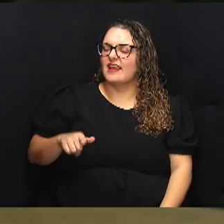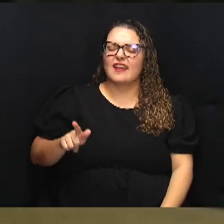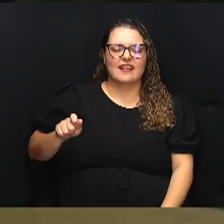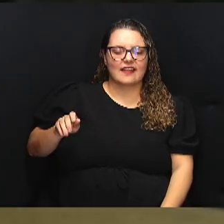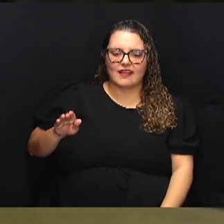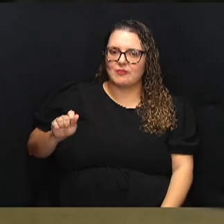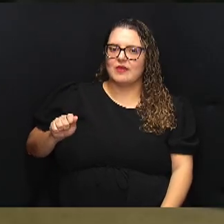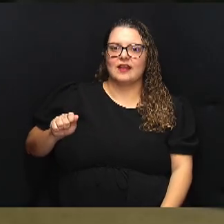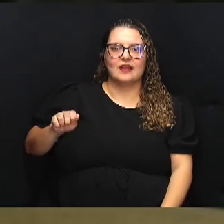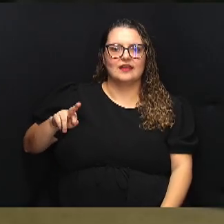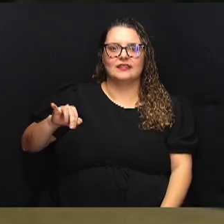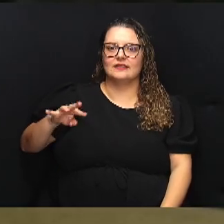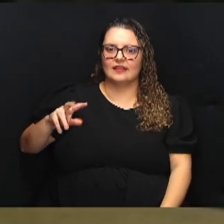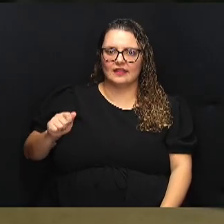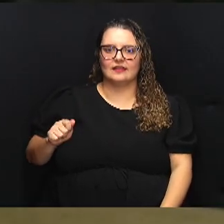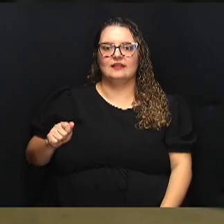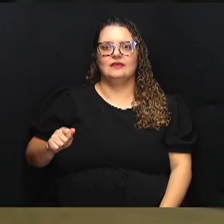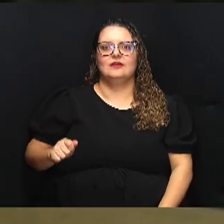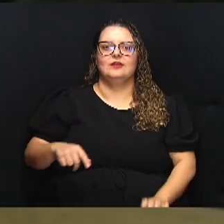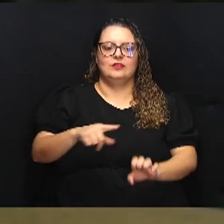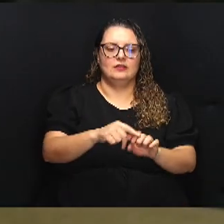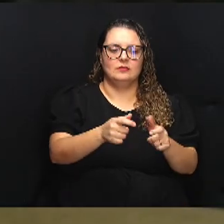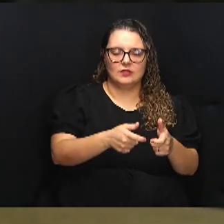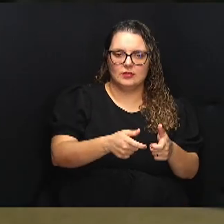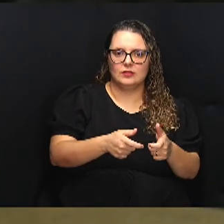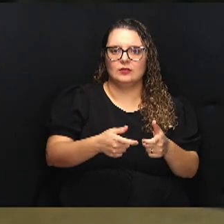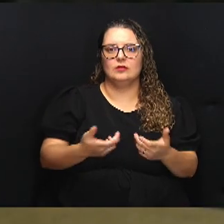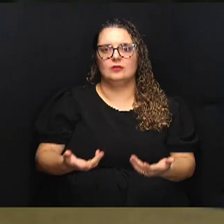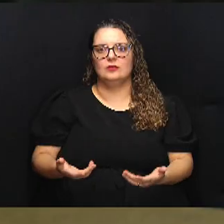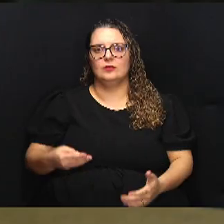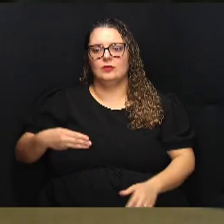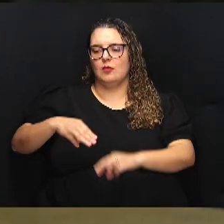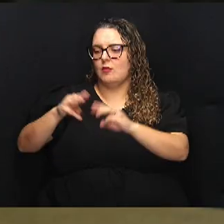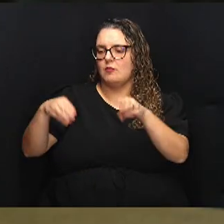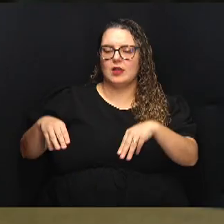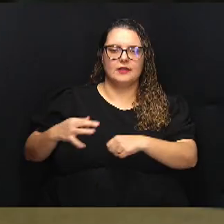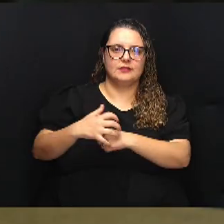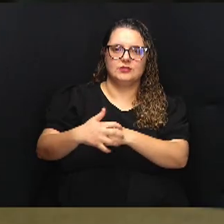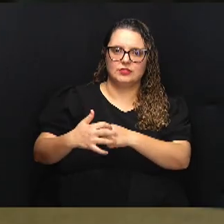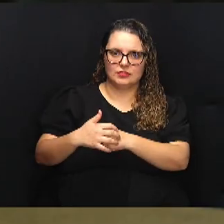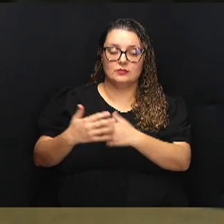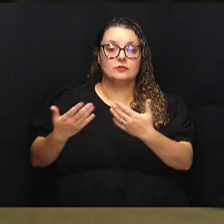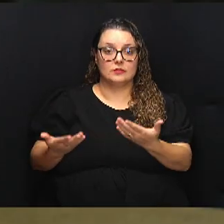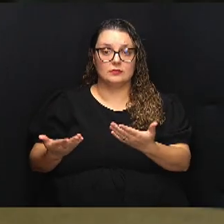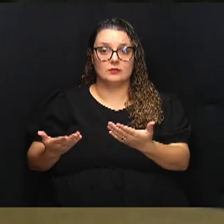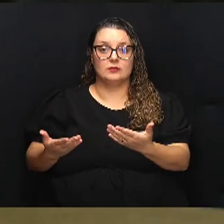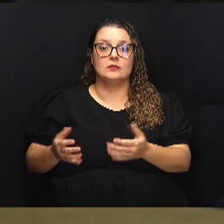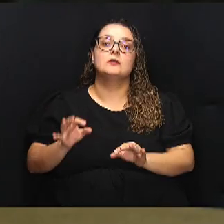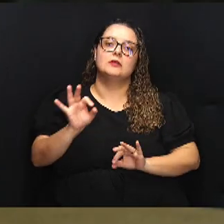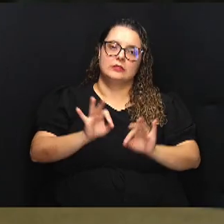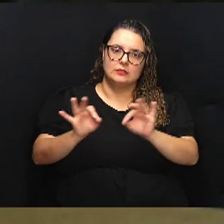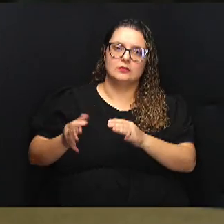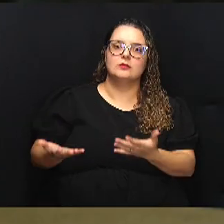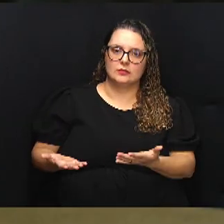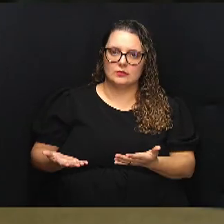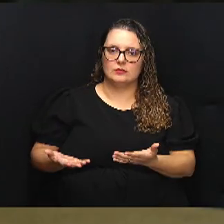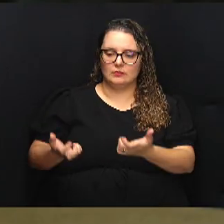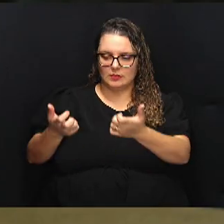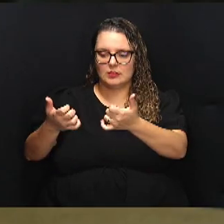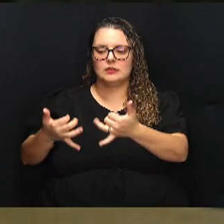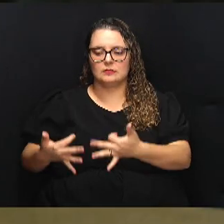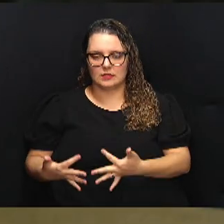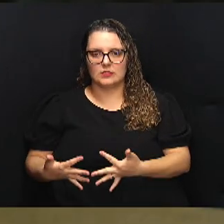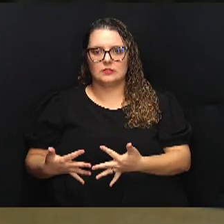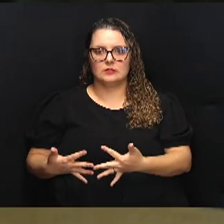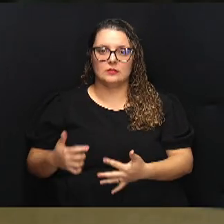do empreendedorismo, no microempreendedorismo, no marketing digital, enfim, e que estão preparadas para a orientação.